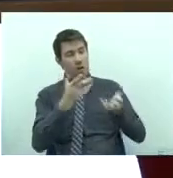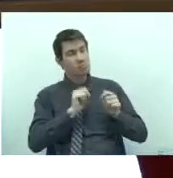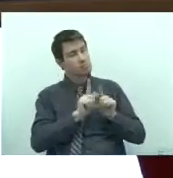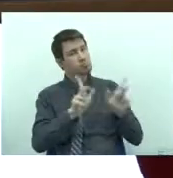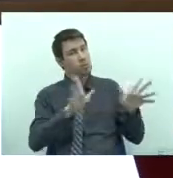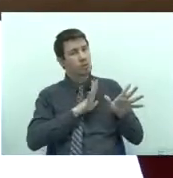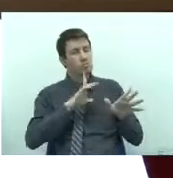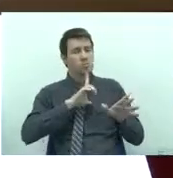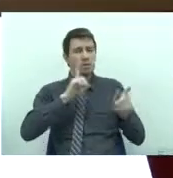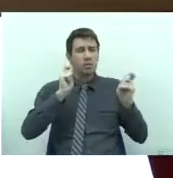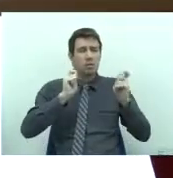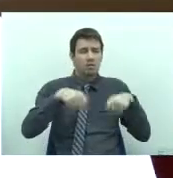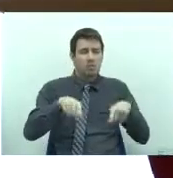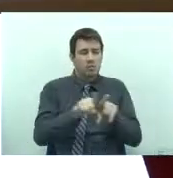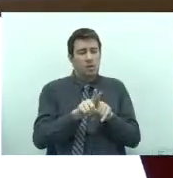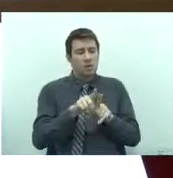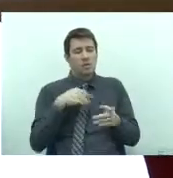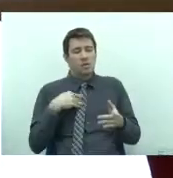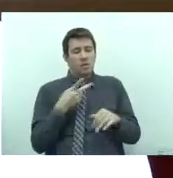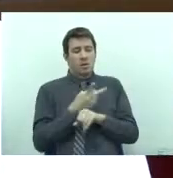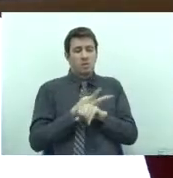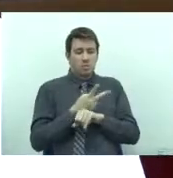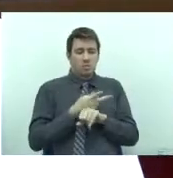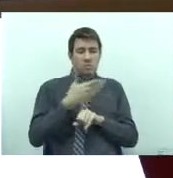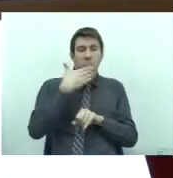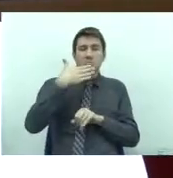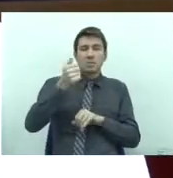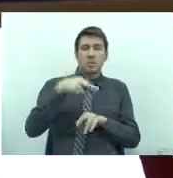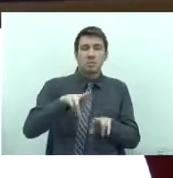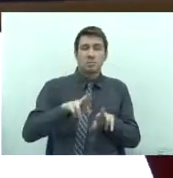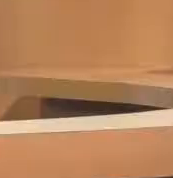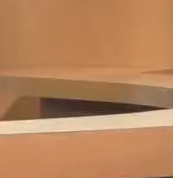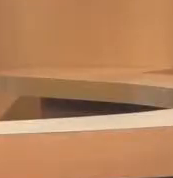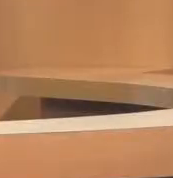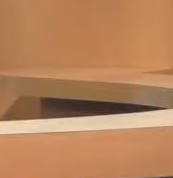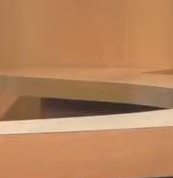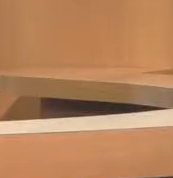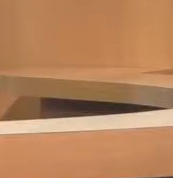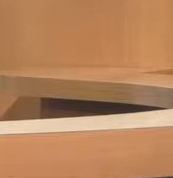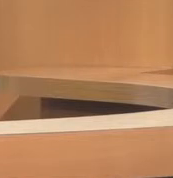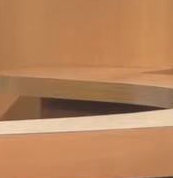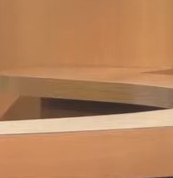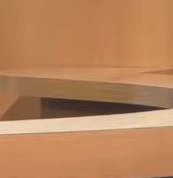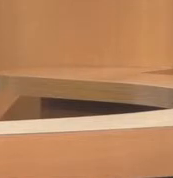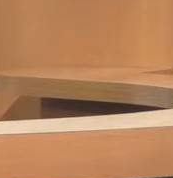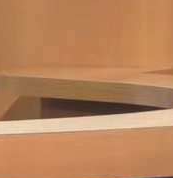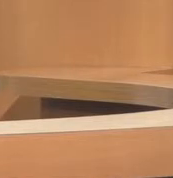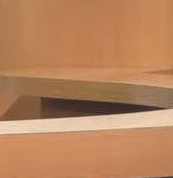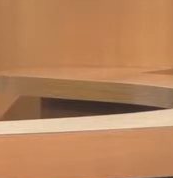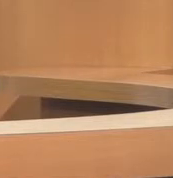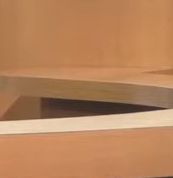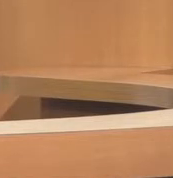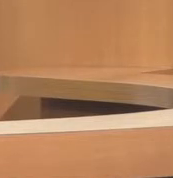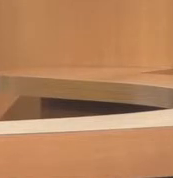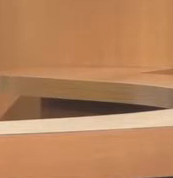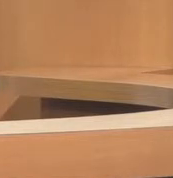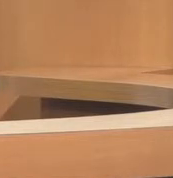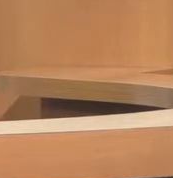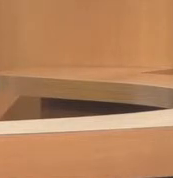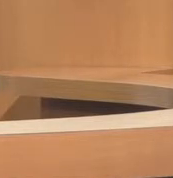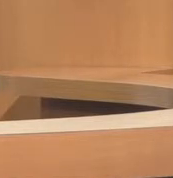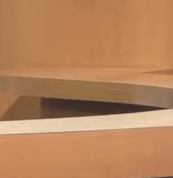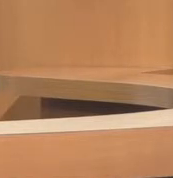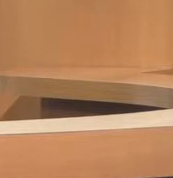guarulhense ter como buscar um respaldo de alguém. Na quinta-feira, a Comissão de Obras e Serviços